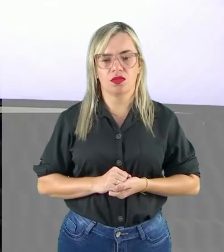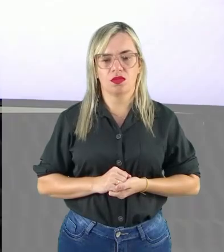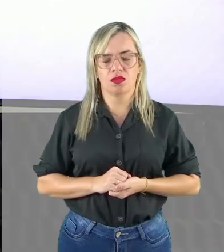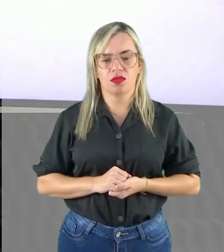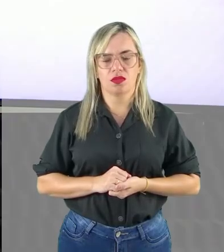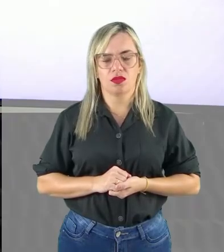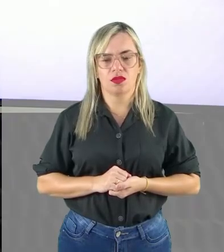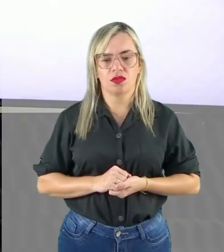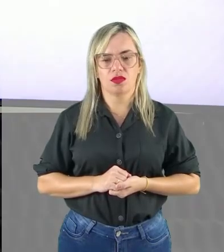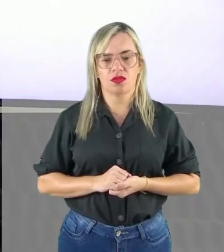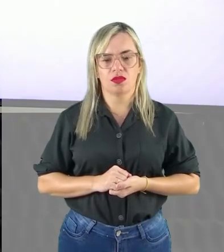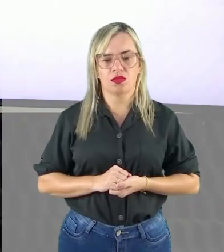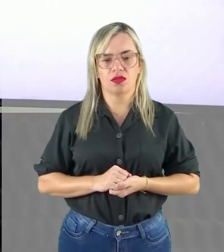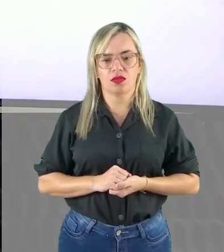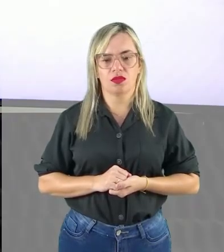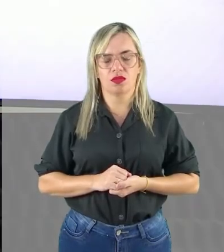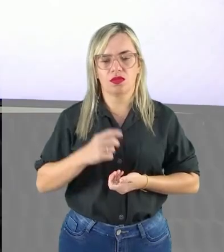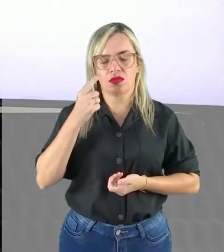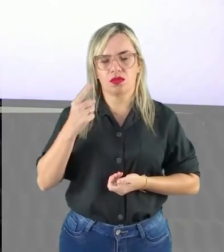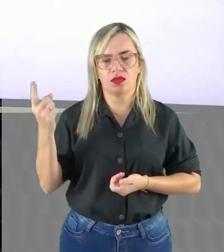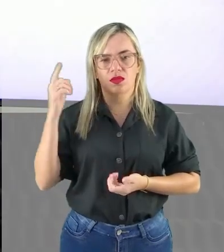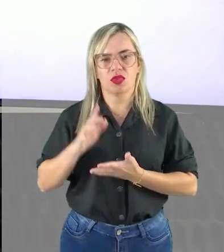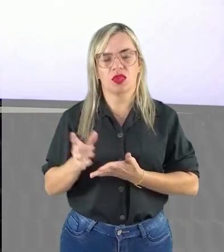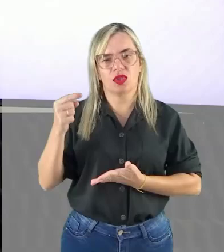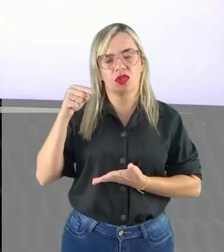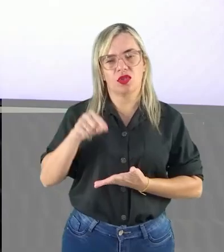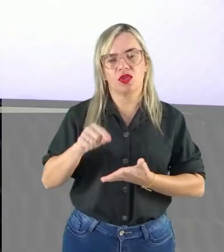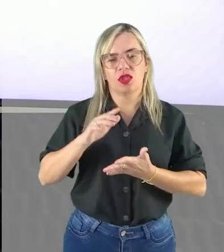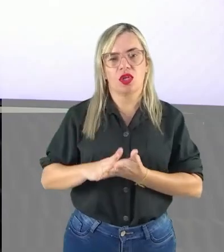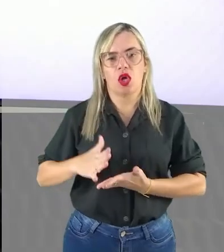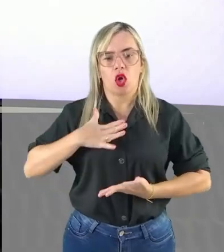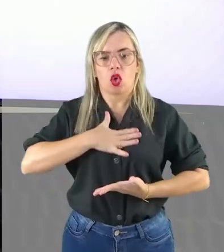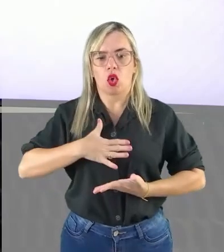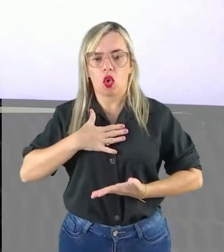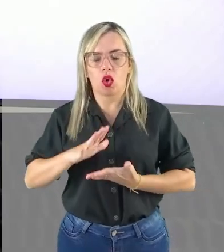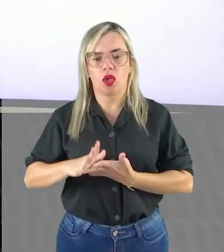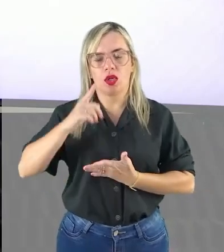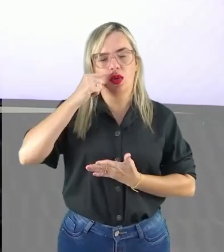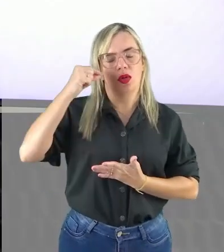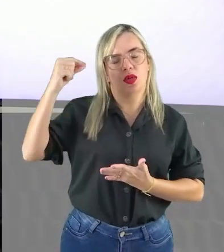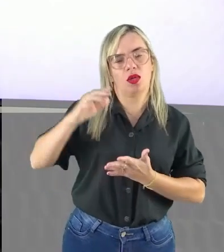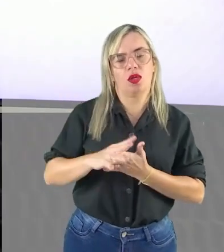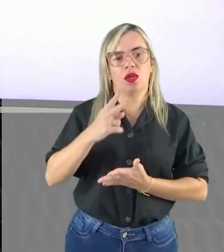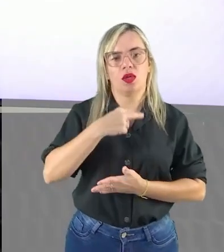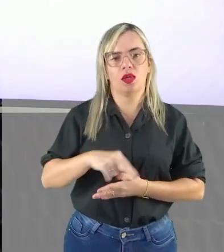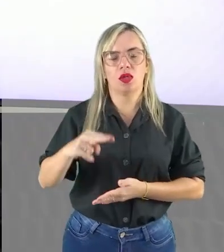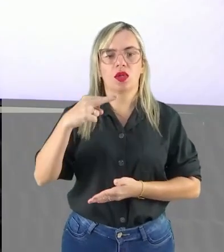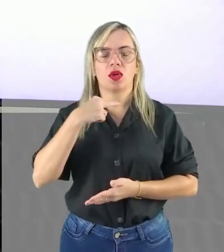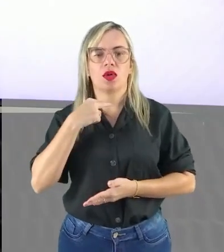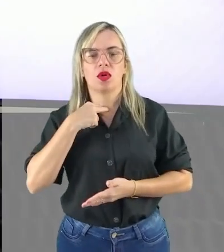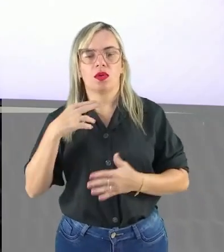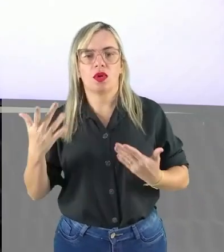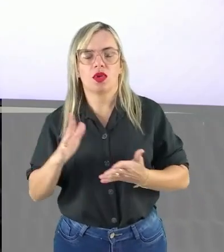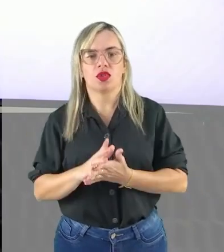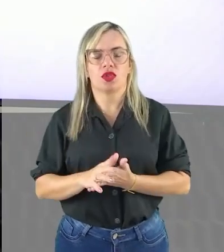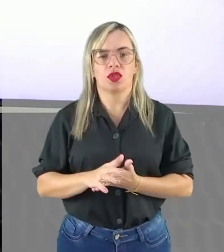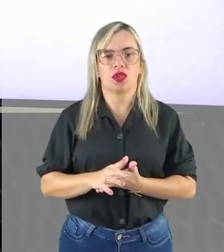el RoboKit. Então, bora aqui. Se você é amante de gatos e não pode ter um porque é